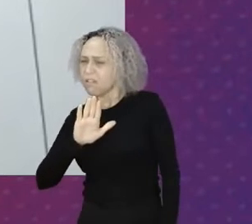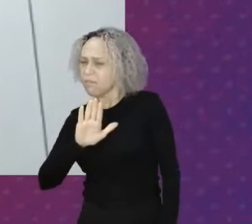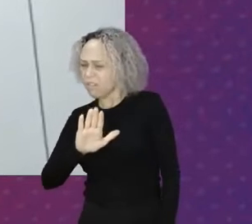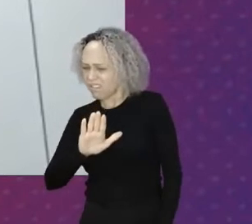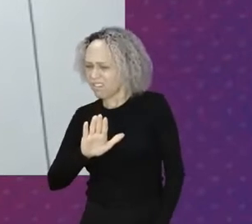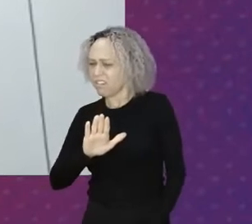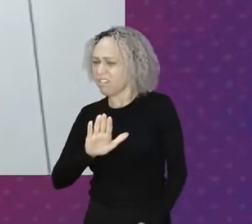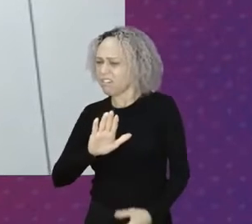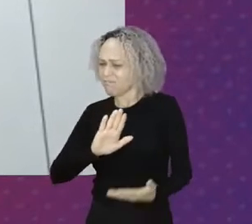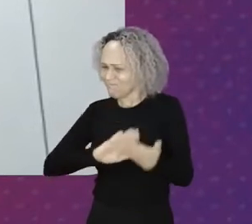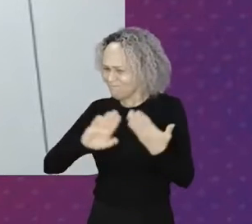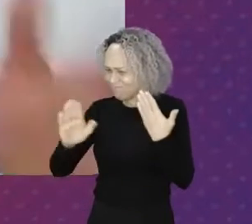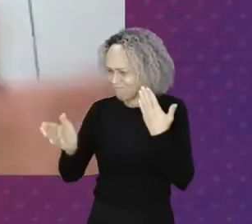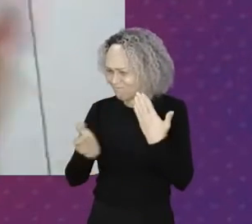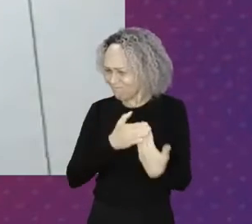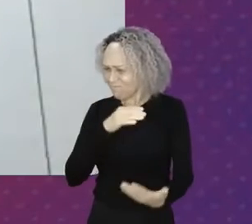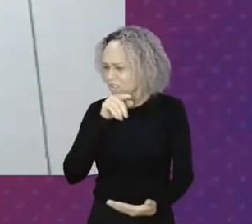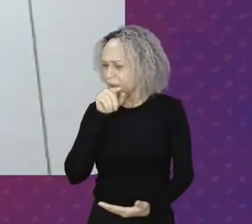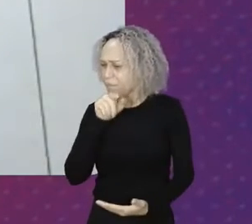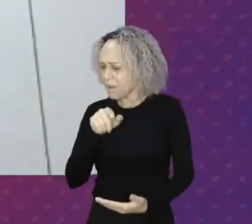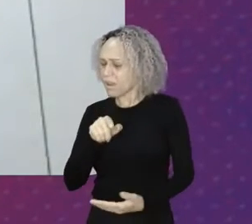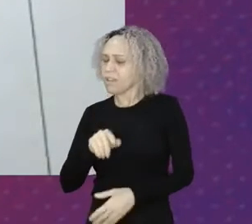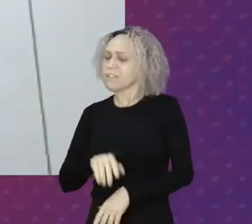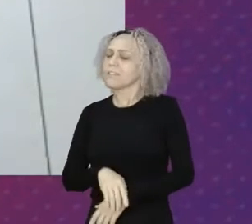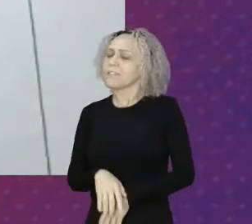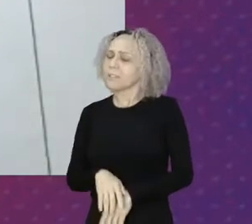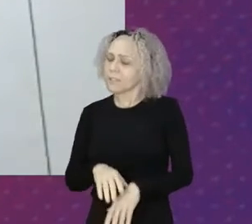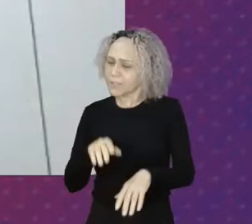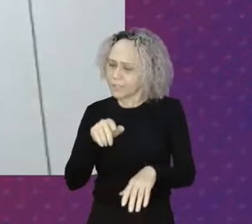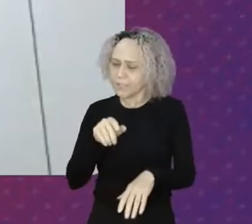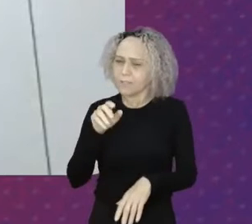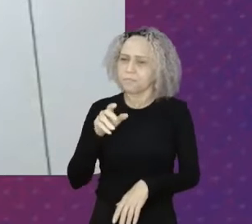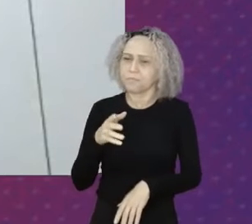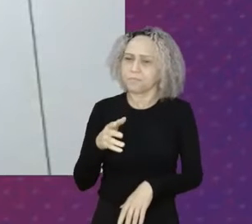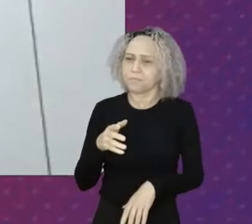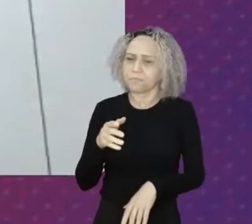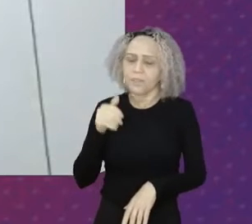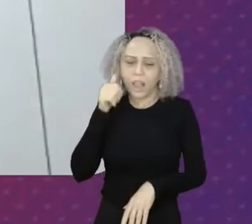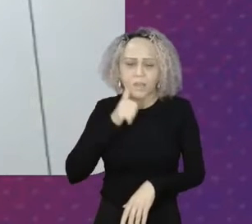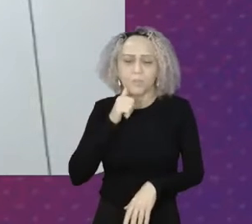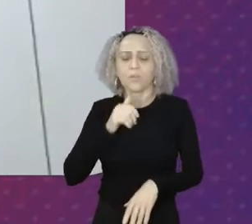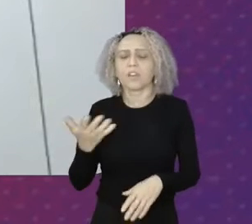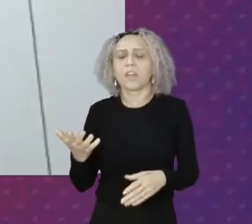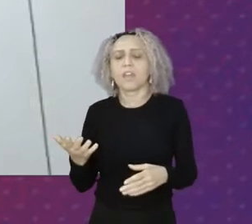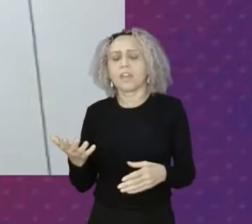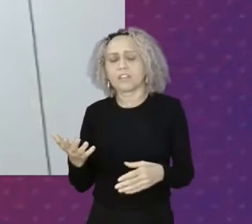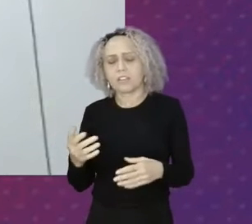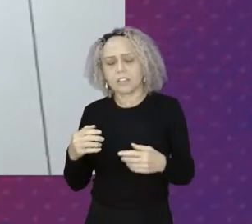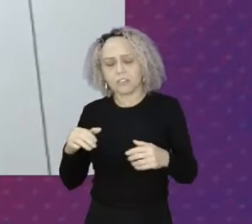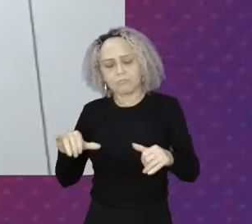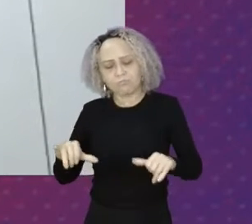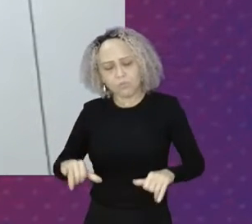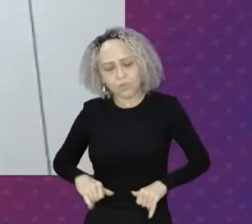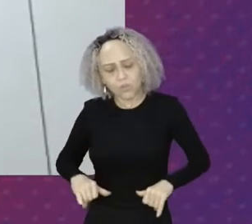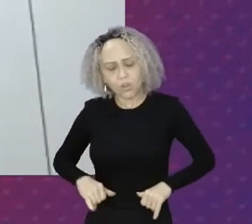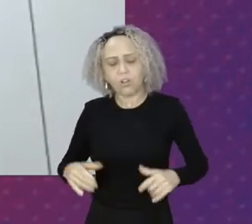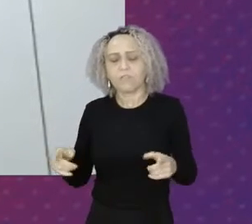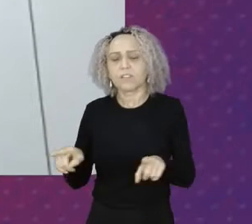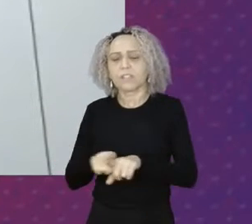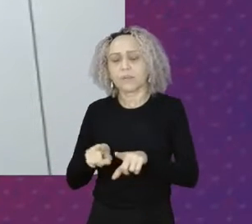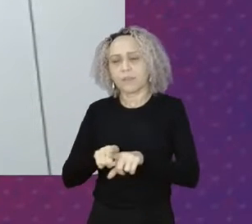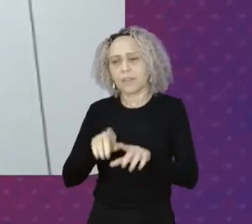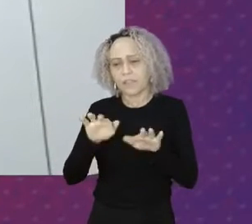parentes delas também sofrem. Então, recentemente a gente participou de uma escuta juntamente com o Ministério dos Direitos Humanos